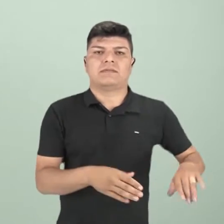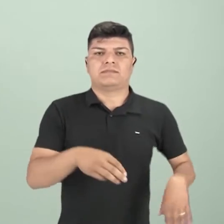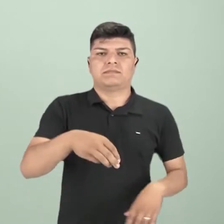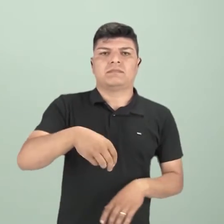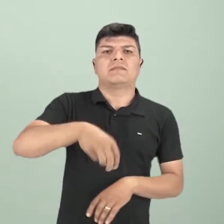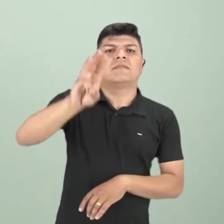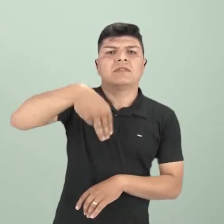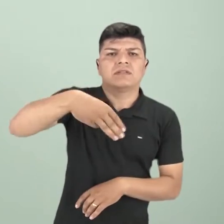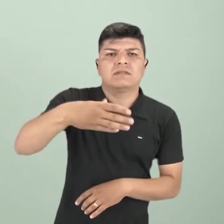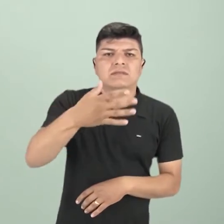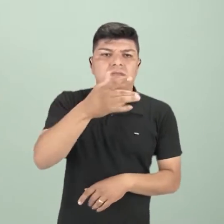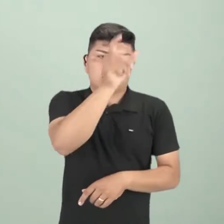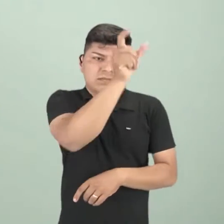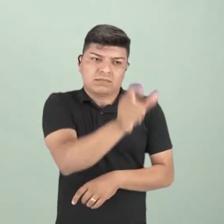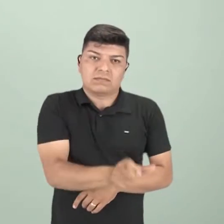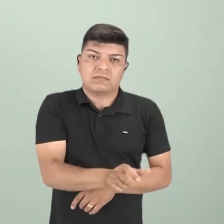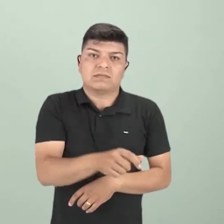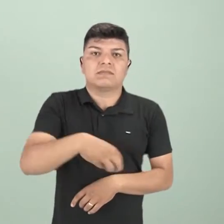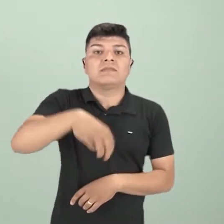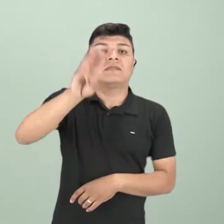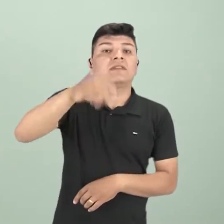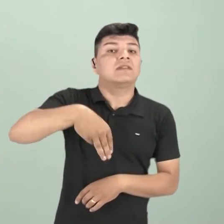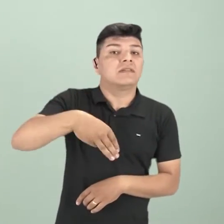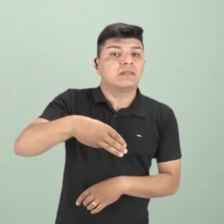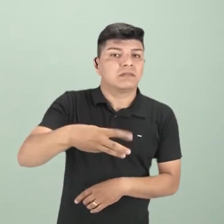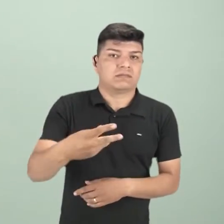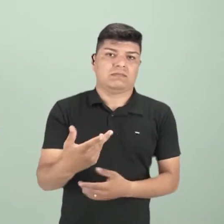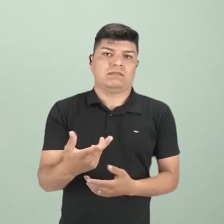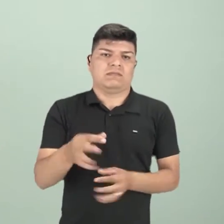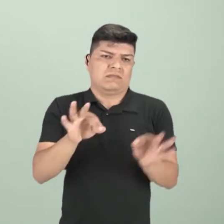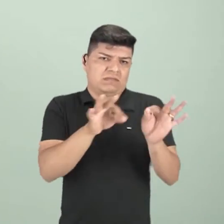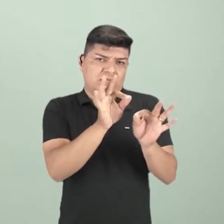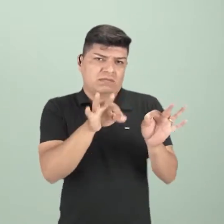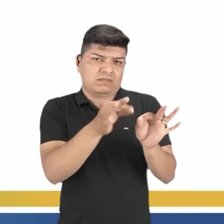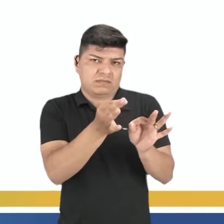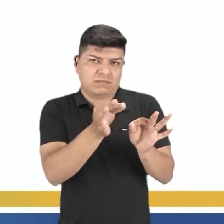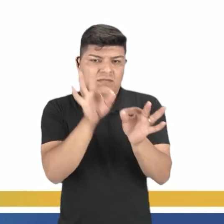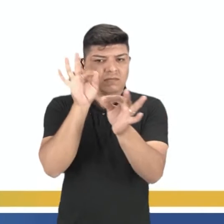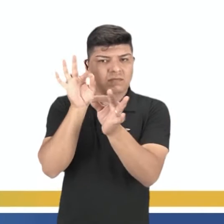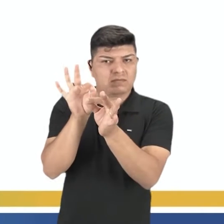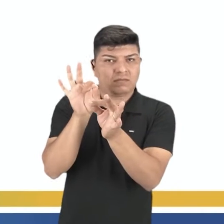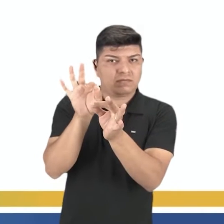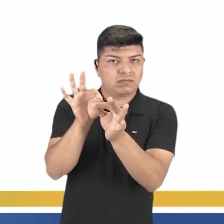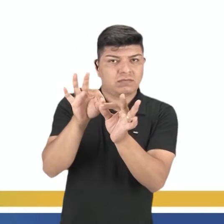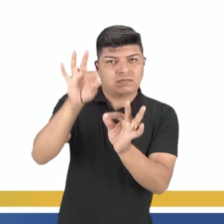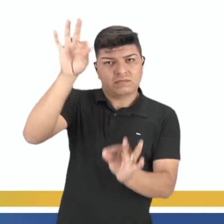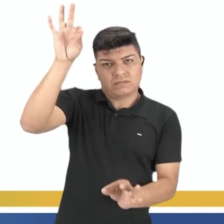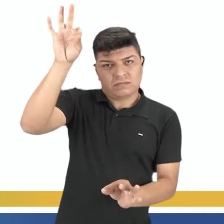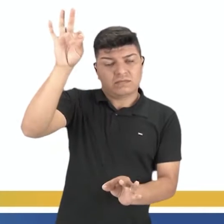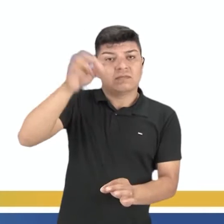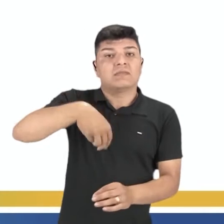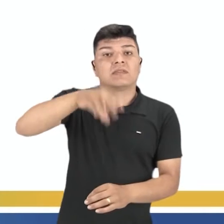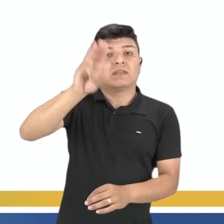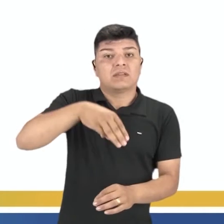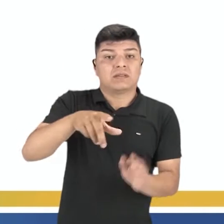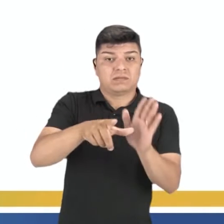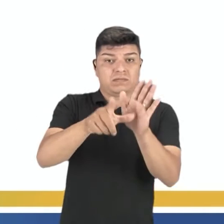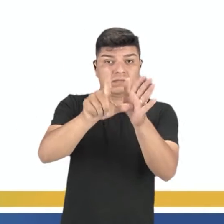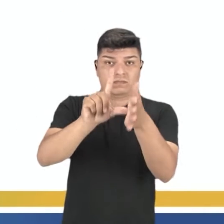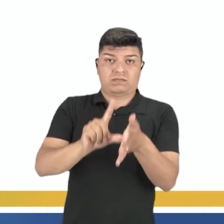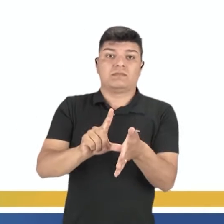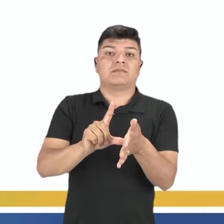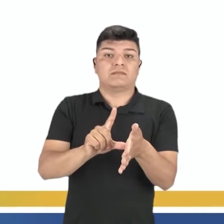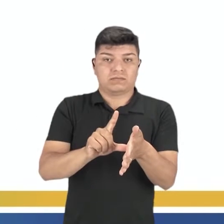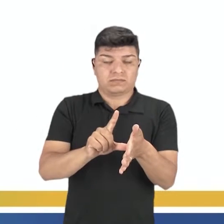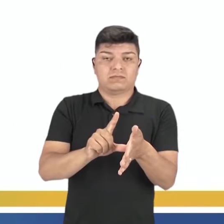personagens? Fácil, né? Quem era o protagonista? A linha, a agulha. Quem foi o da contramão? Como a gente disse,